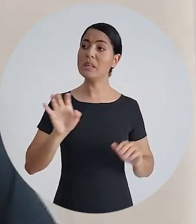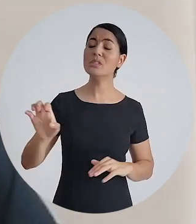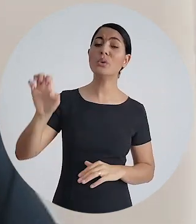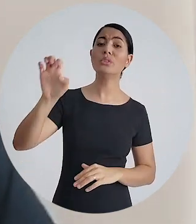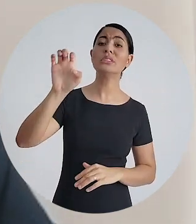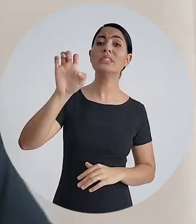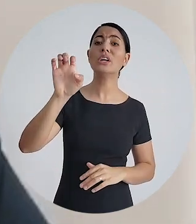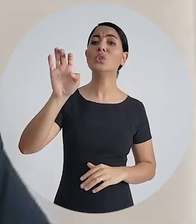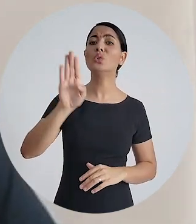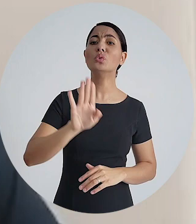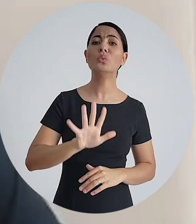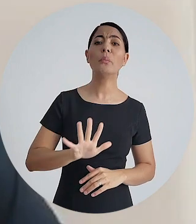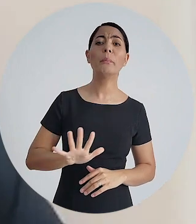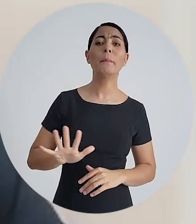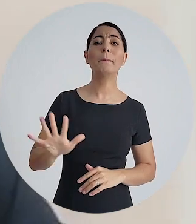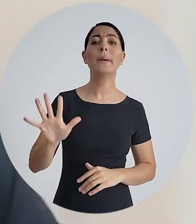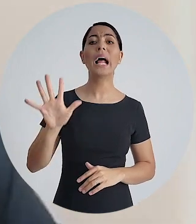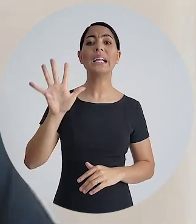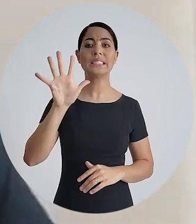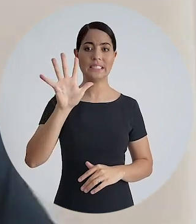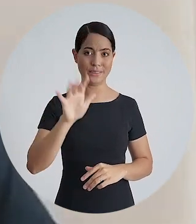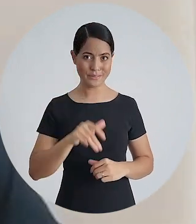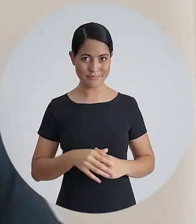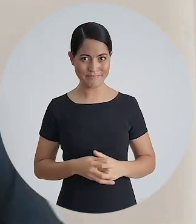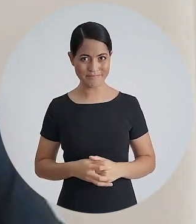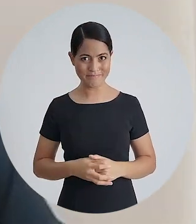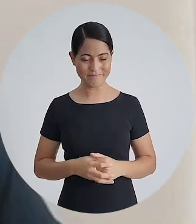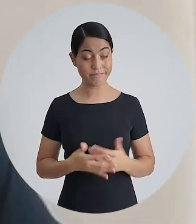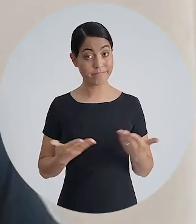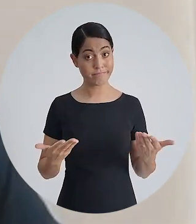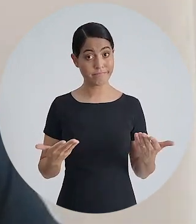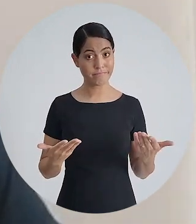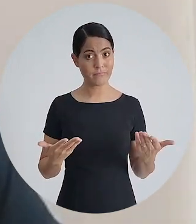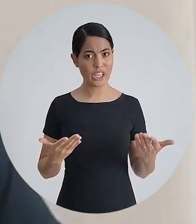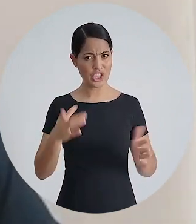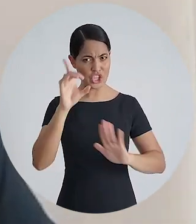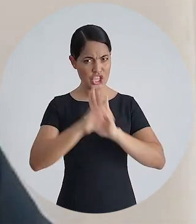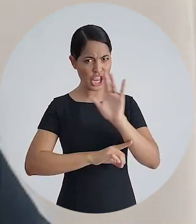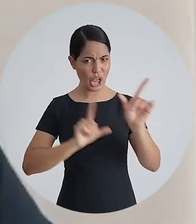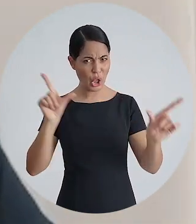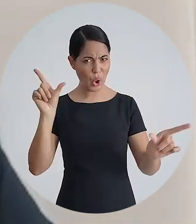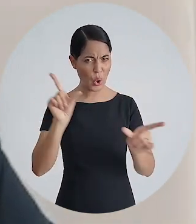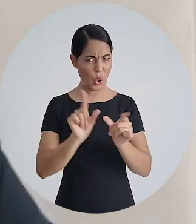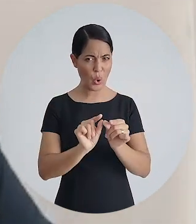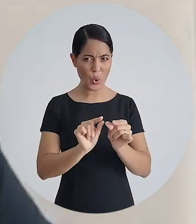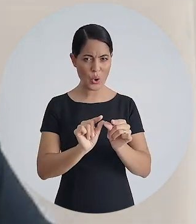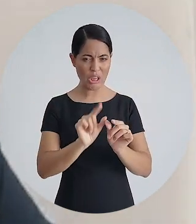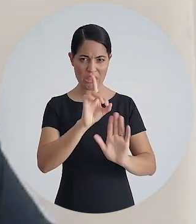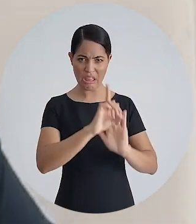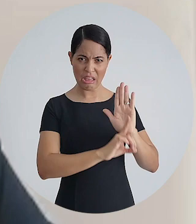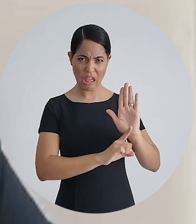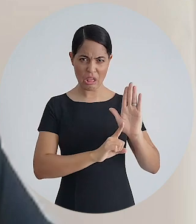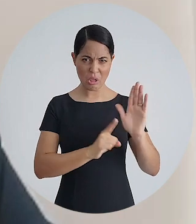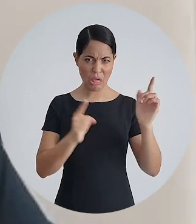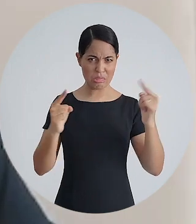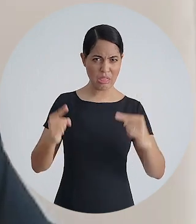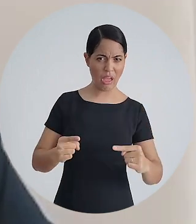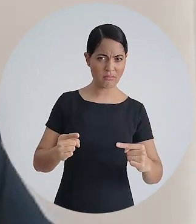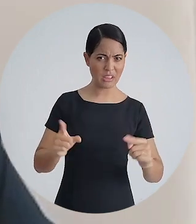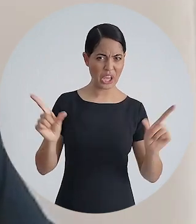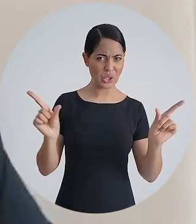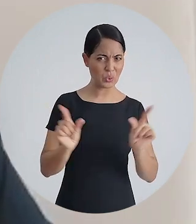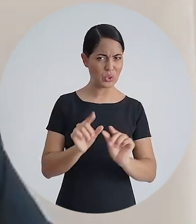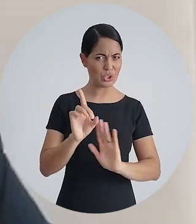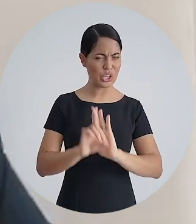governo e não da necessidade do Estado brasileiro, que se pode reduzir direitos, que se